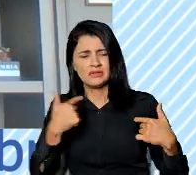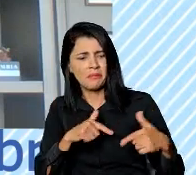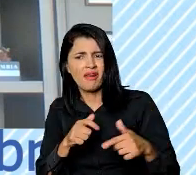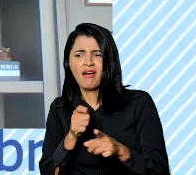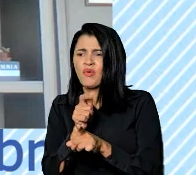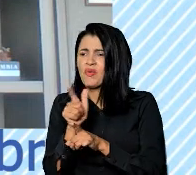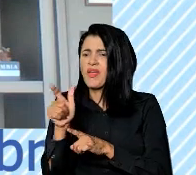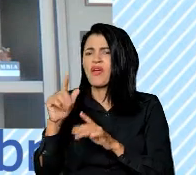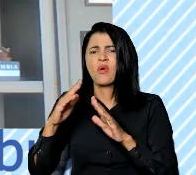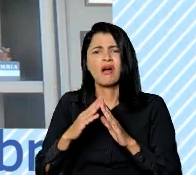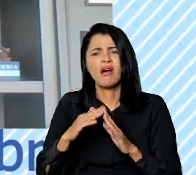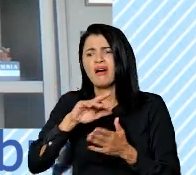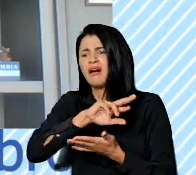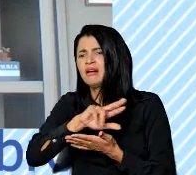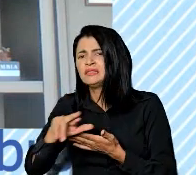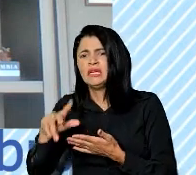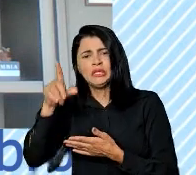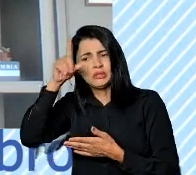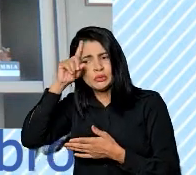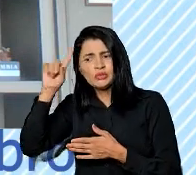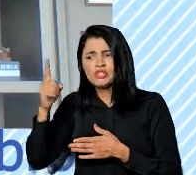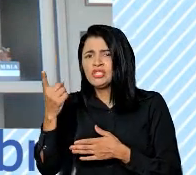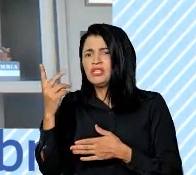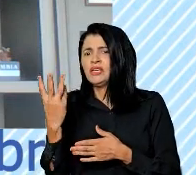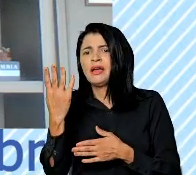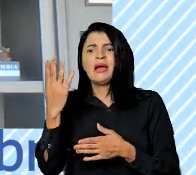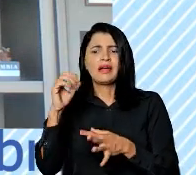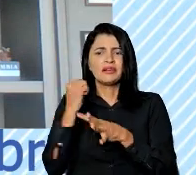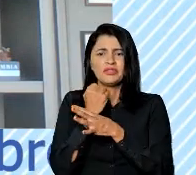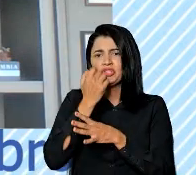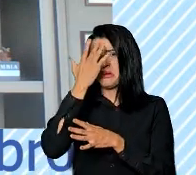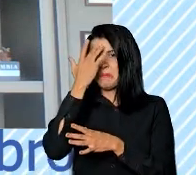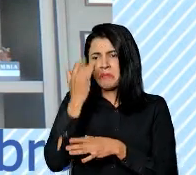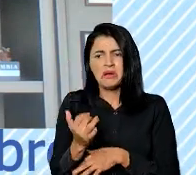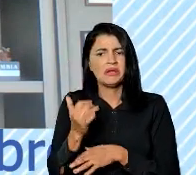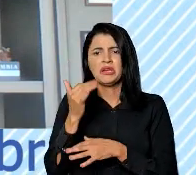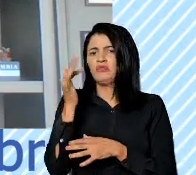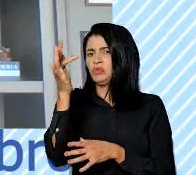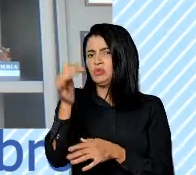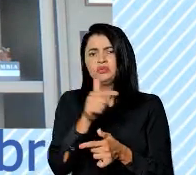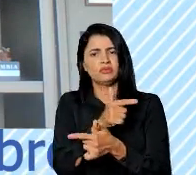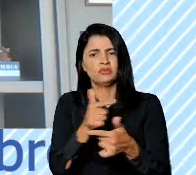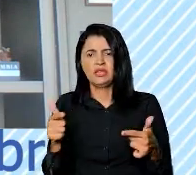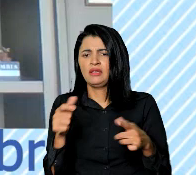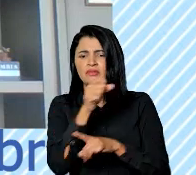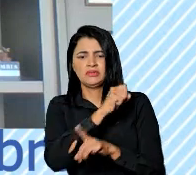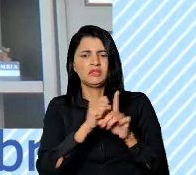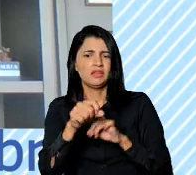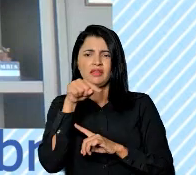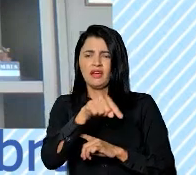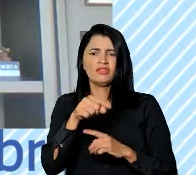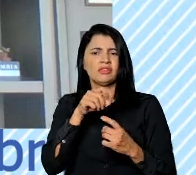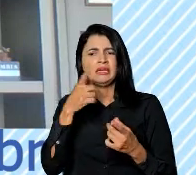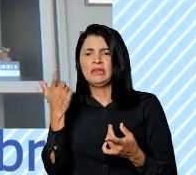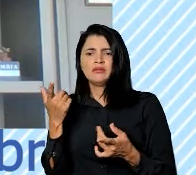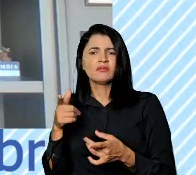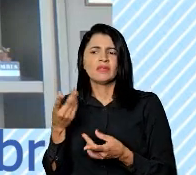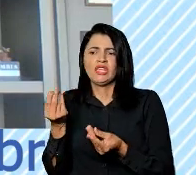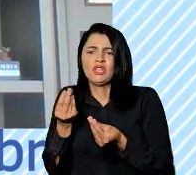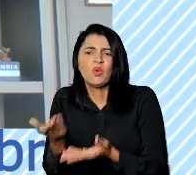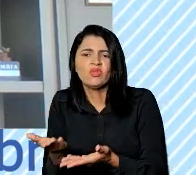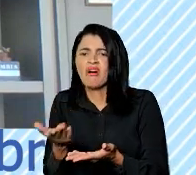é cada dia um dia, porque a garantia do amanhã não existe em uma sociedade que nega educação, que